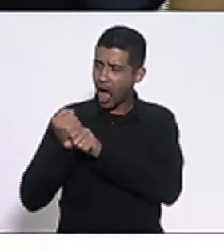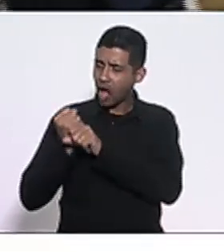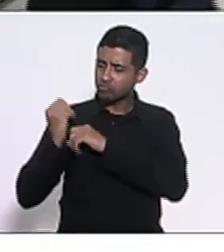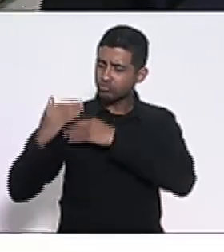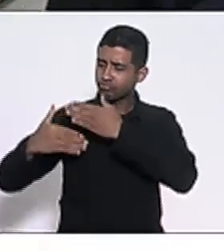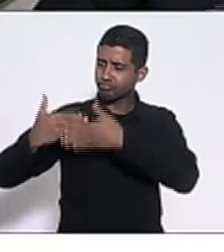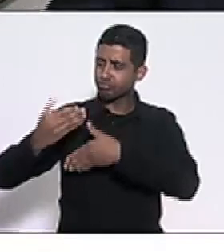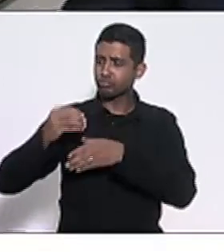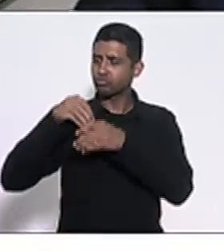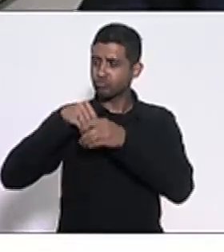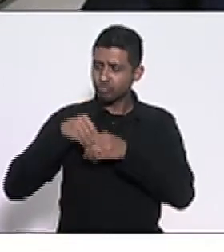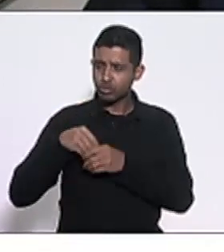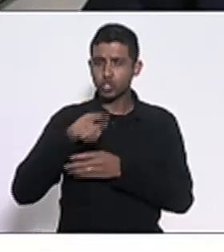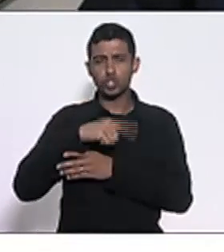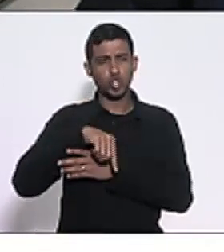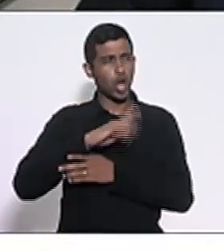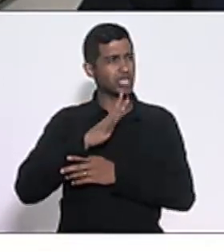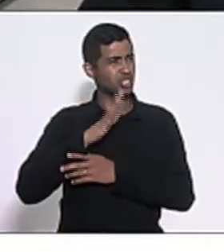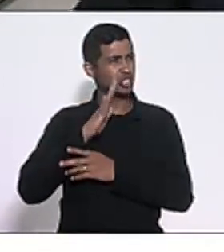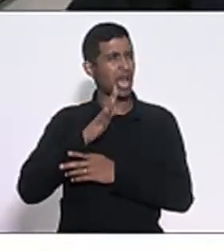e que nós denunciamos